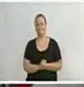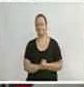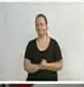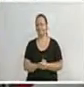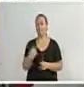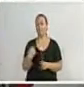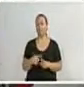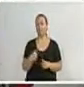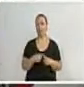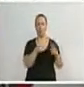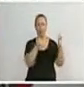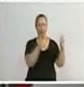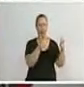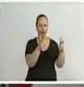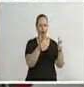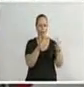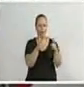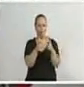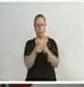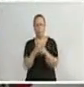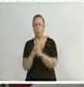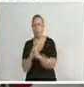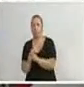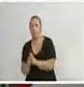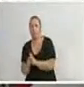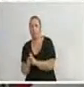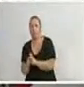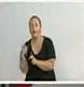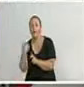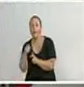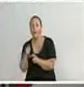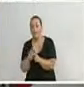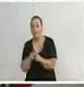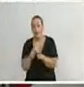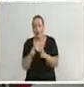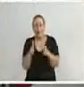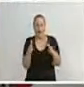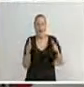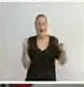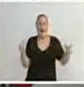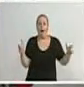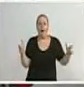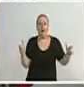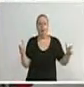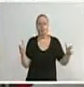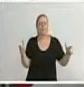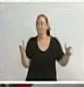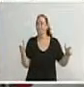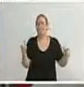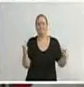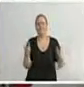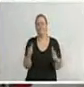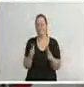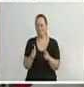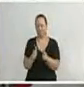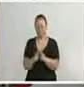encolhe, traçando o caminho inverso ao aumento proporcional